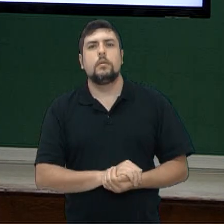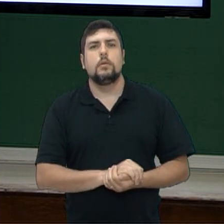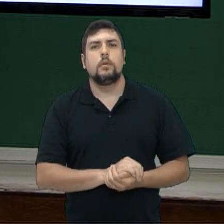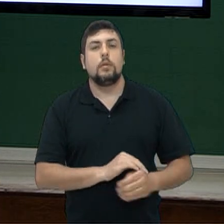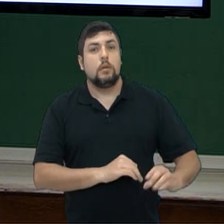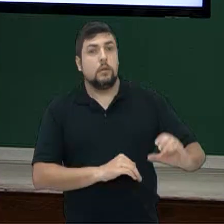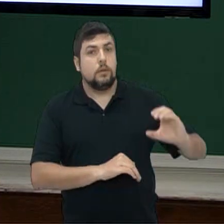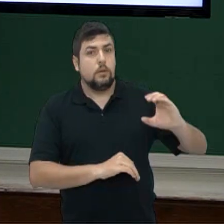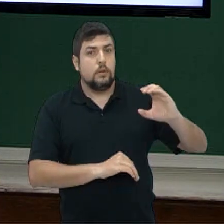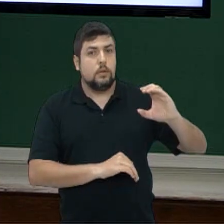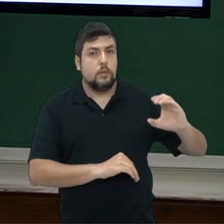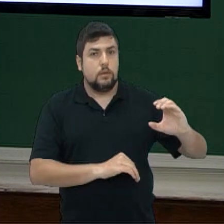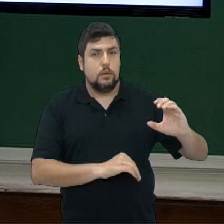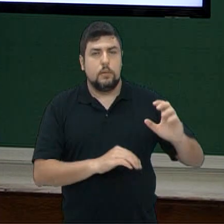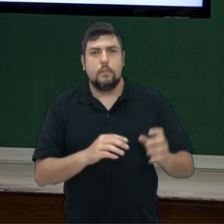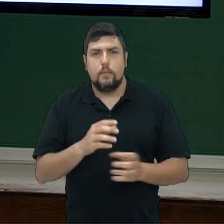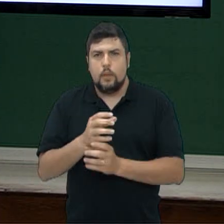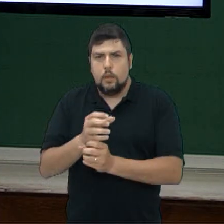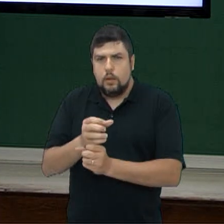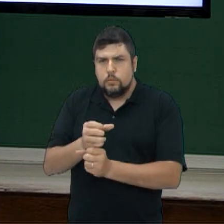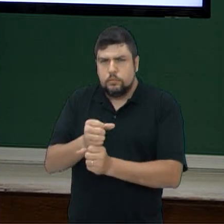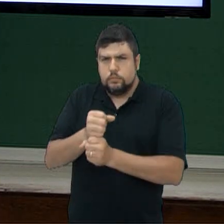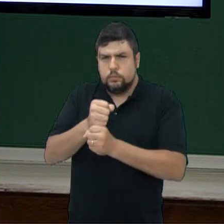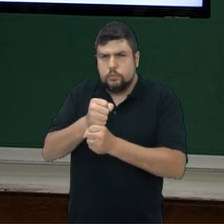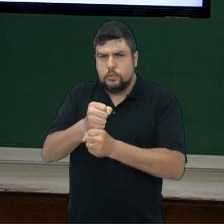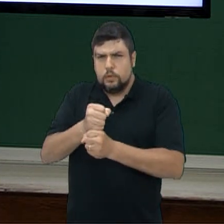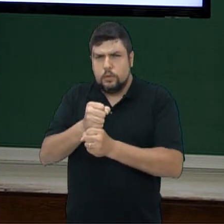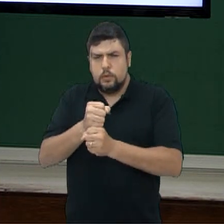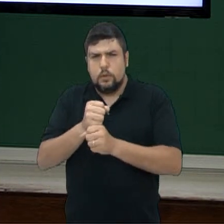a resistividade diminua,